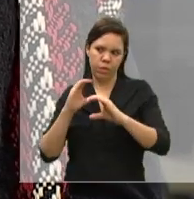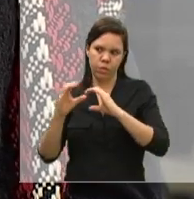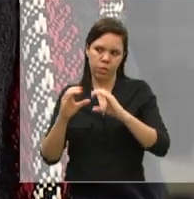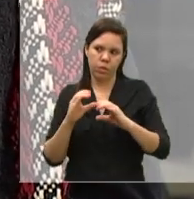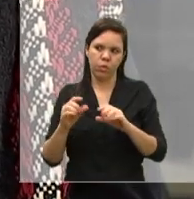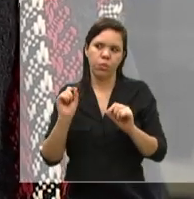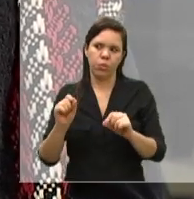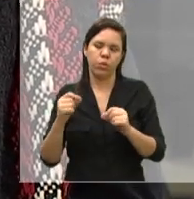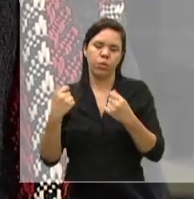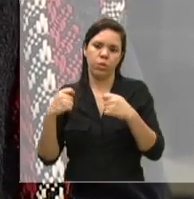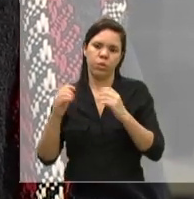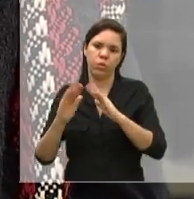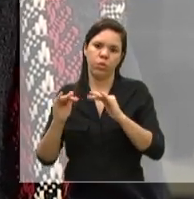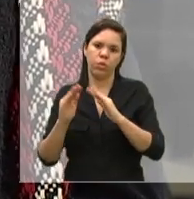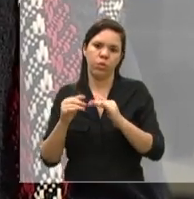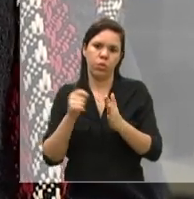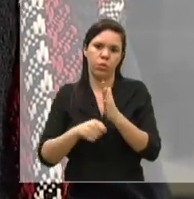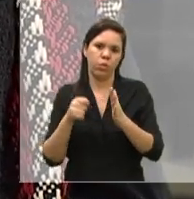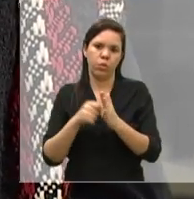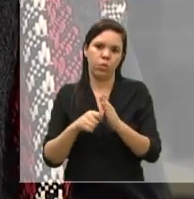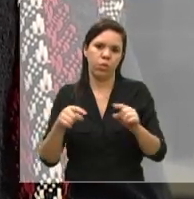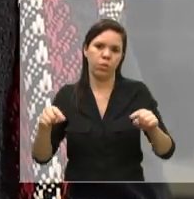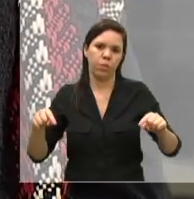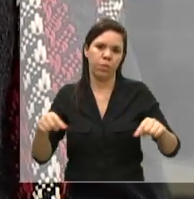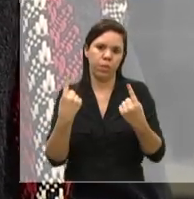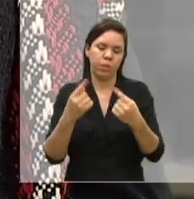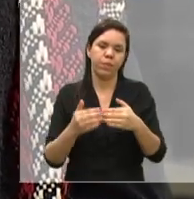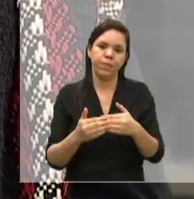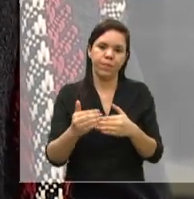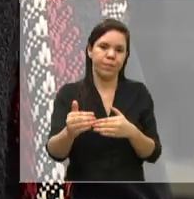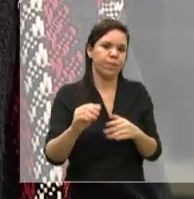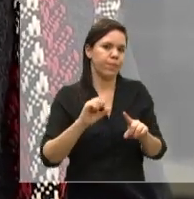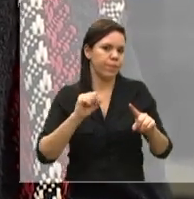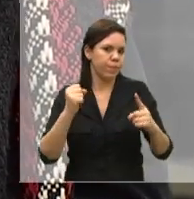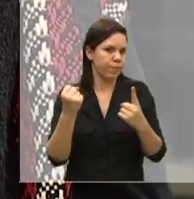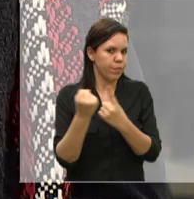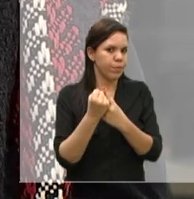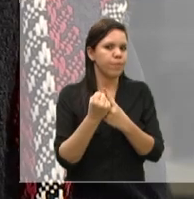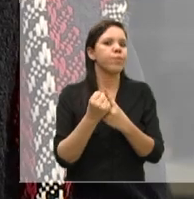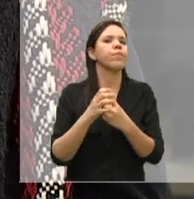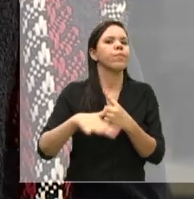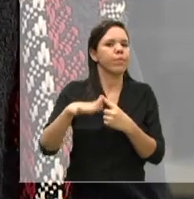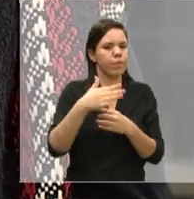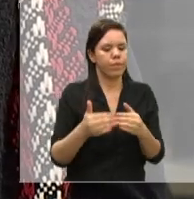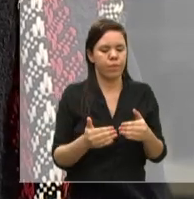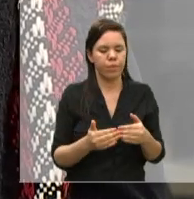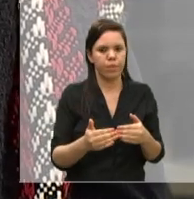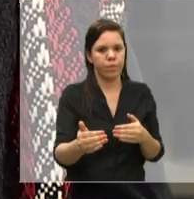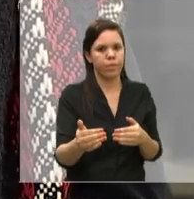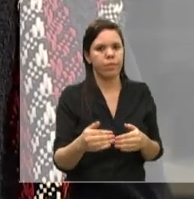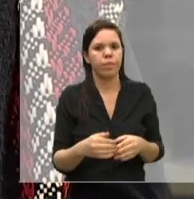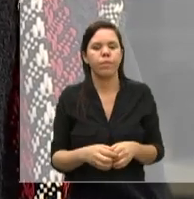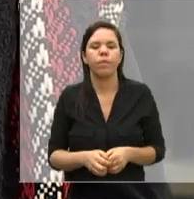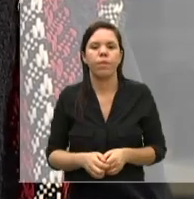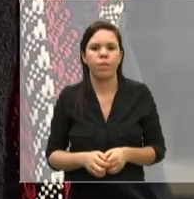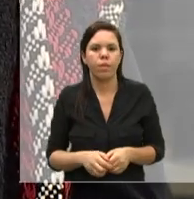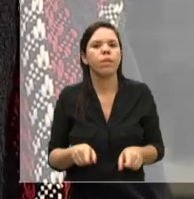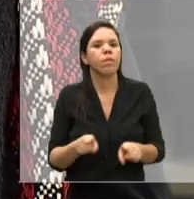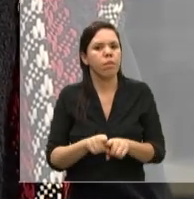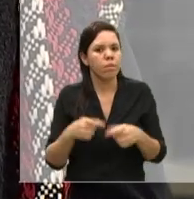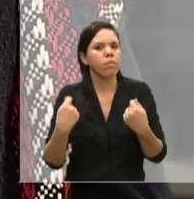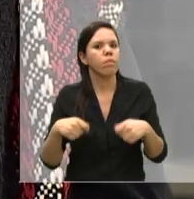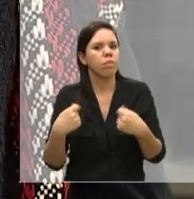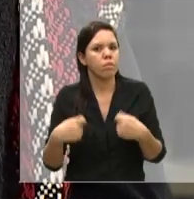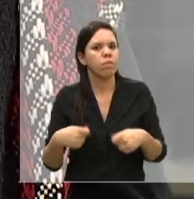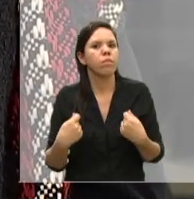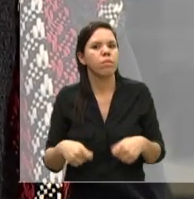dessas demandas, dessas lutas, que talvez seja o grande desafio que a gente vai ter que passar enquanto sociedade no próximo período. E falando em sociedade, também é necessário